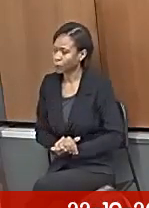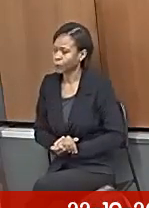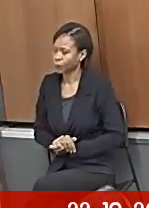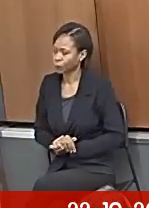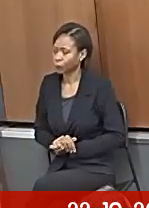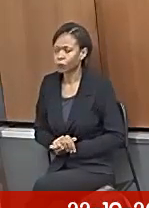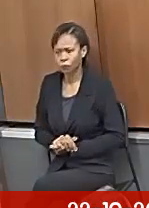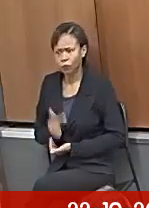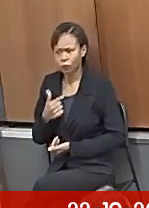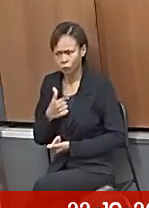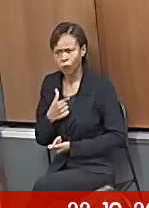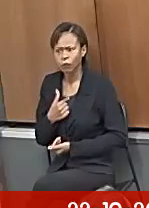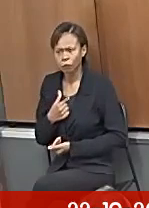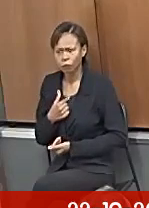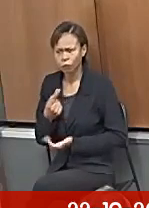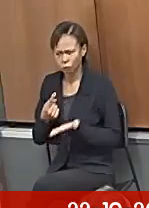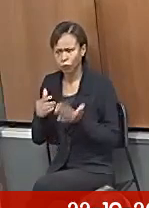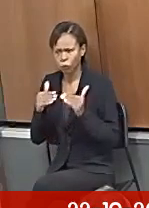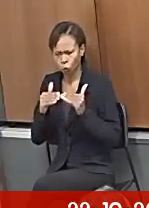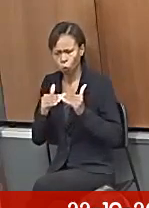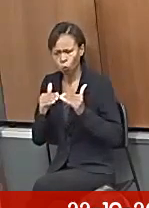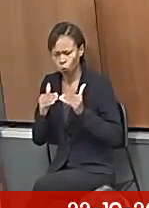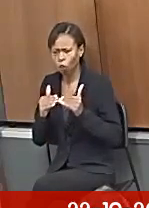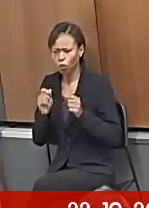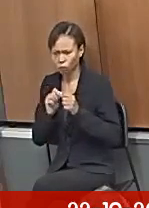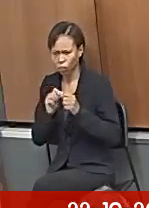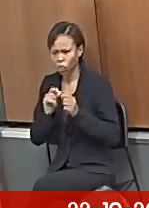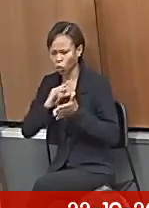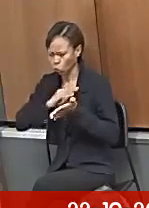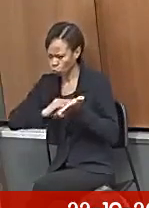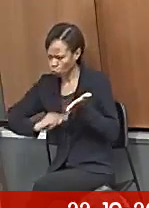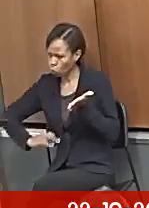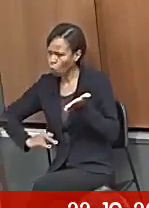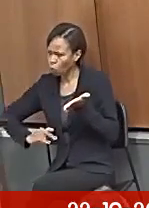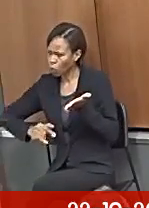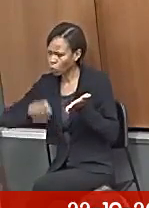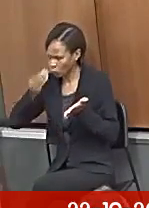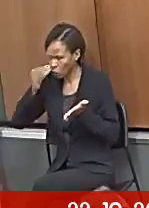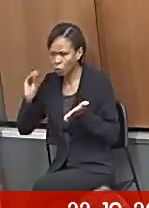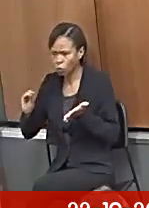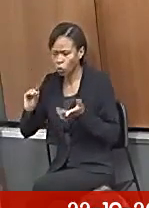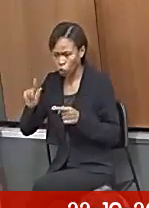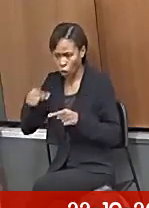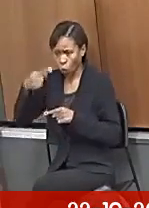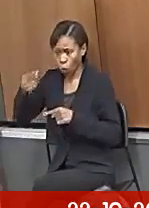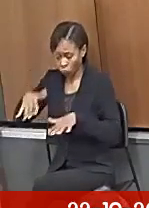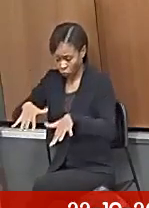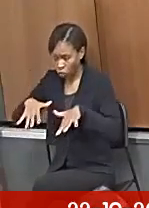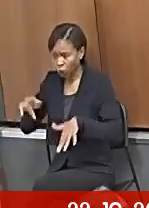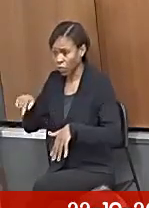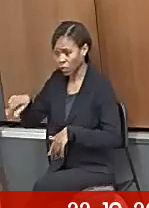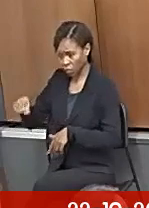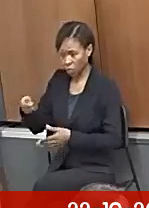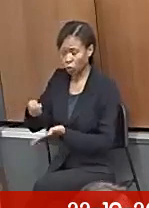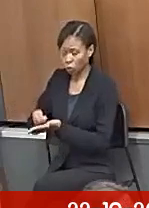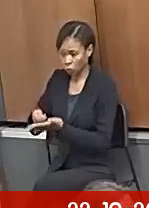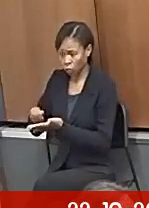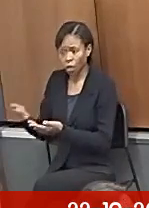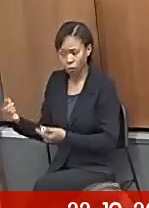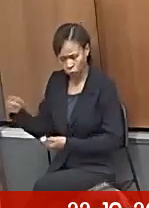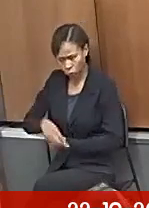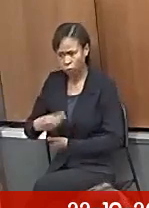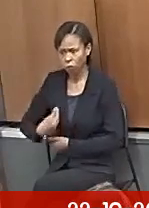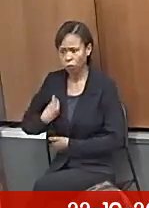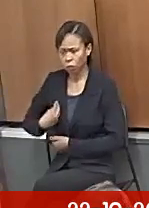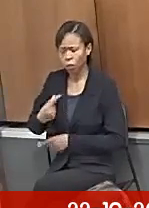eu concordo nesse momento com o deputado. Vamos fazer uma nota de repúdio. Na próxima audiência nós convocamos, porque eles são obrigados, nesse caso,